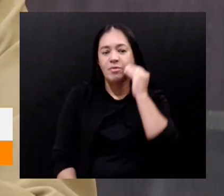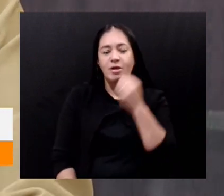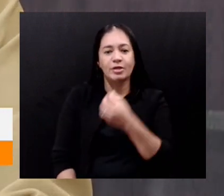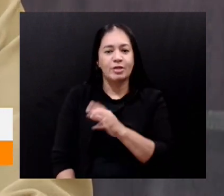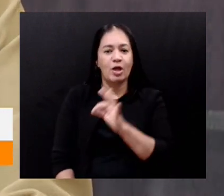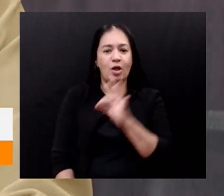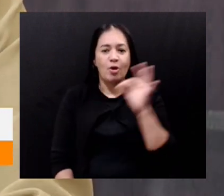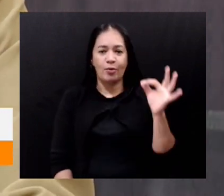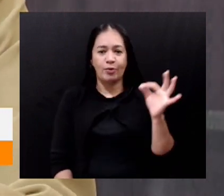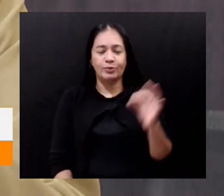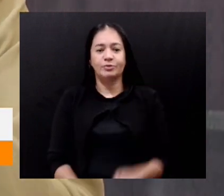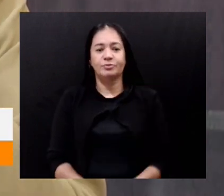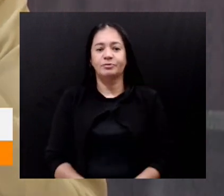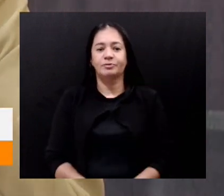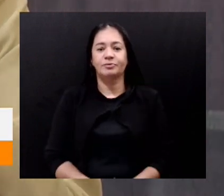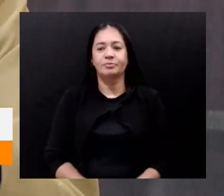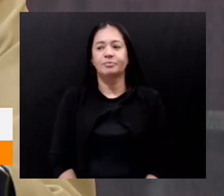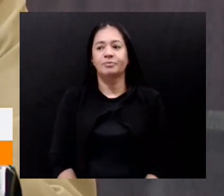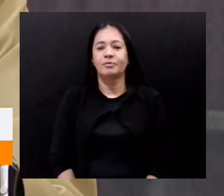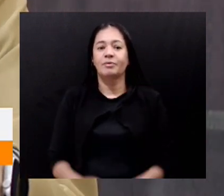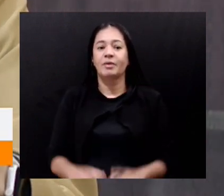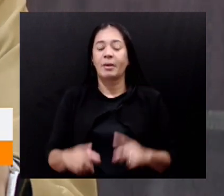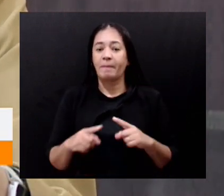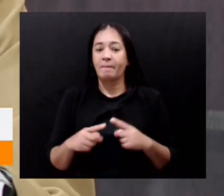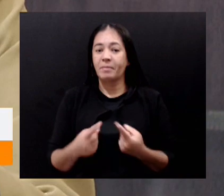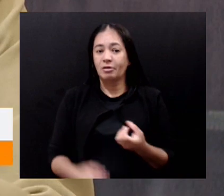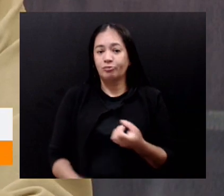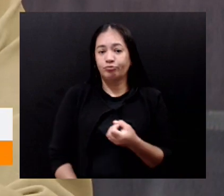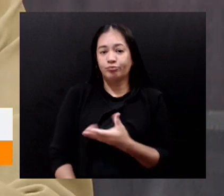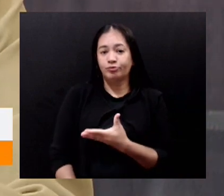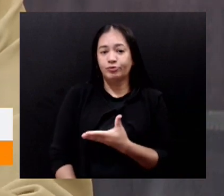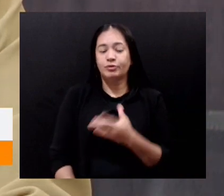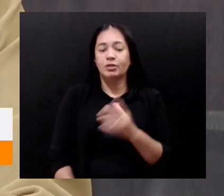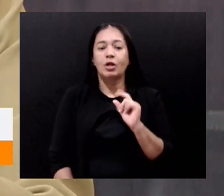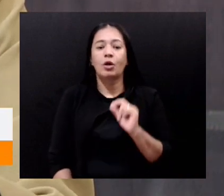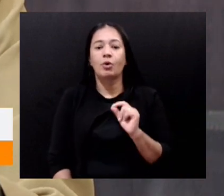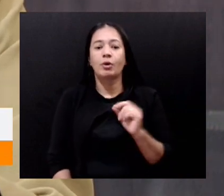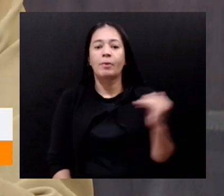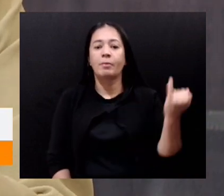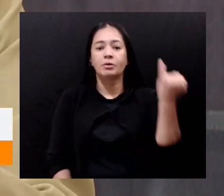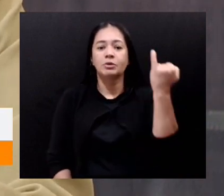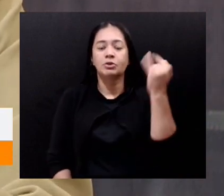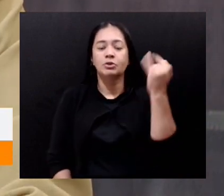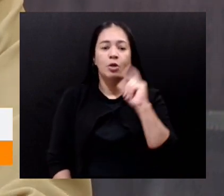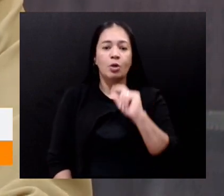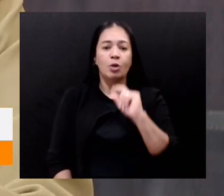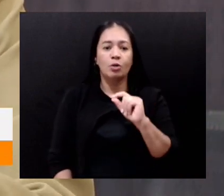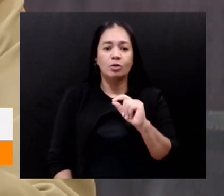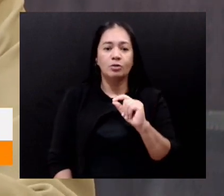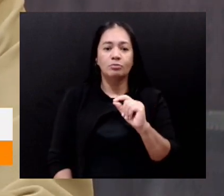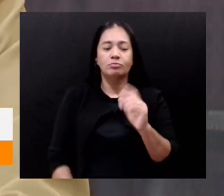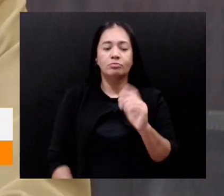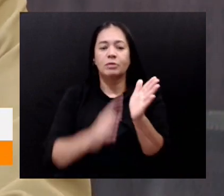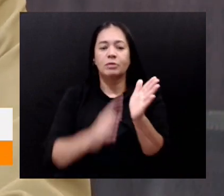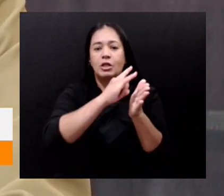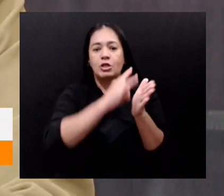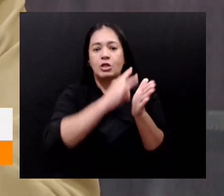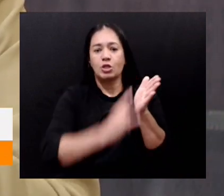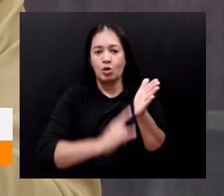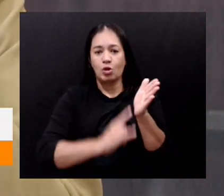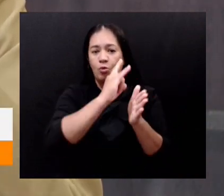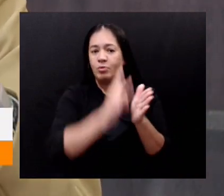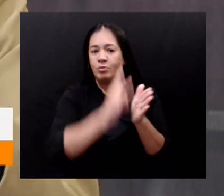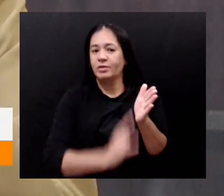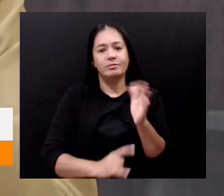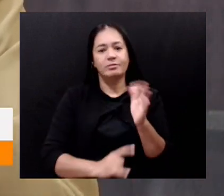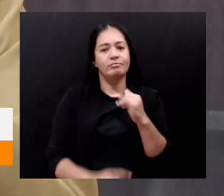a respeito à nacionalidade, Uhum. a questão primordial é a documentação. A pessoa não adianta dizer assim: "Ah,